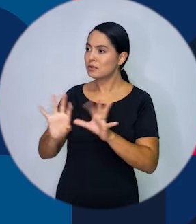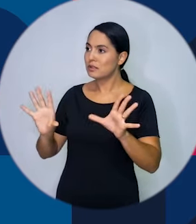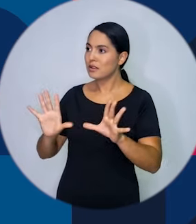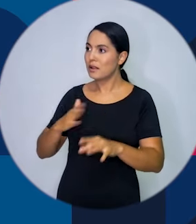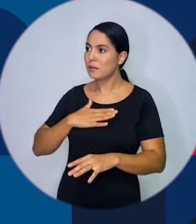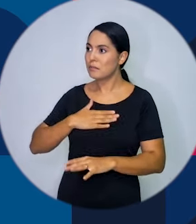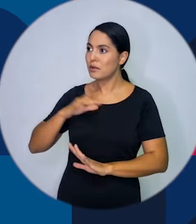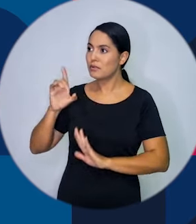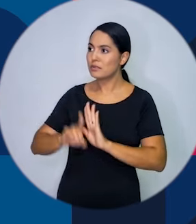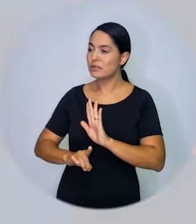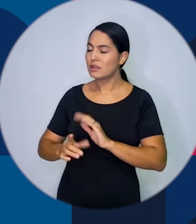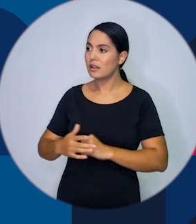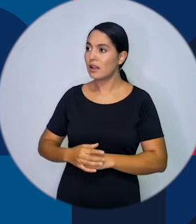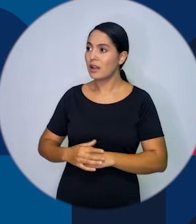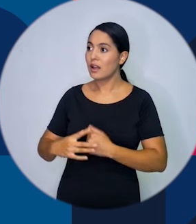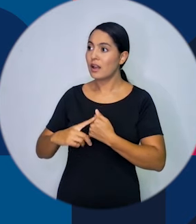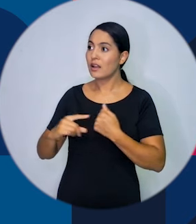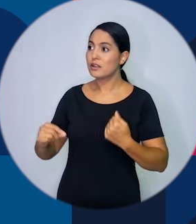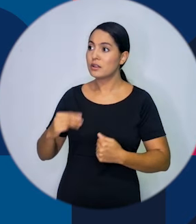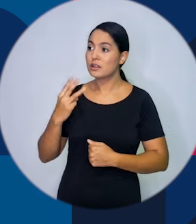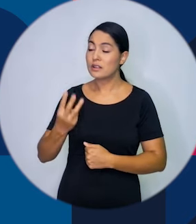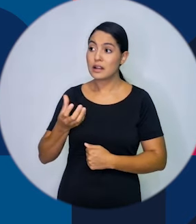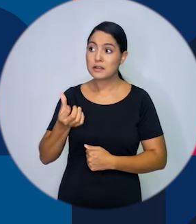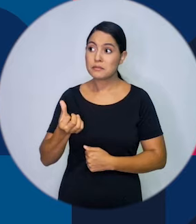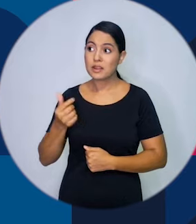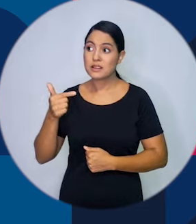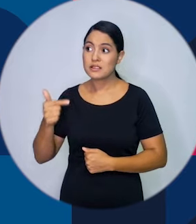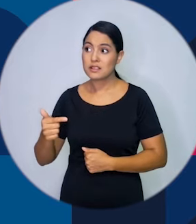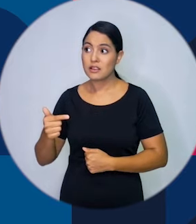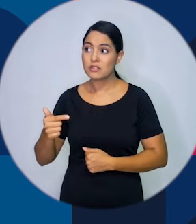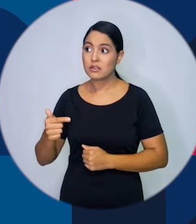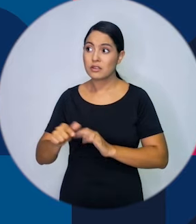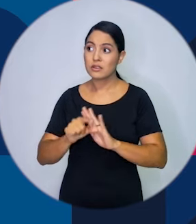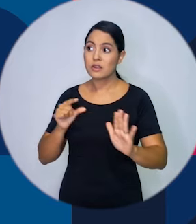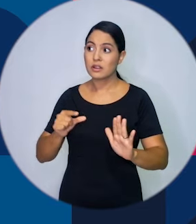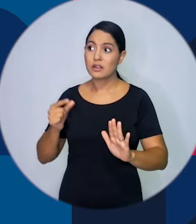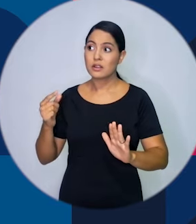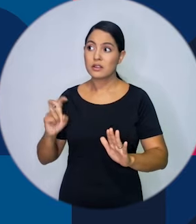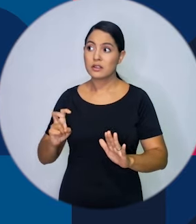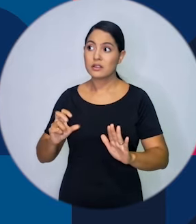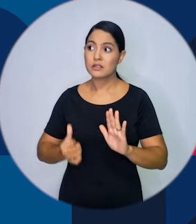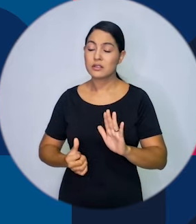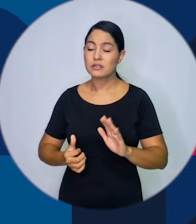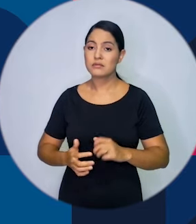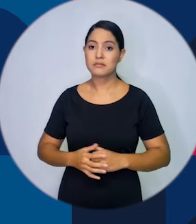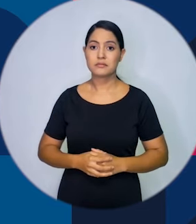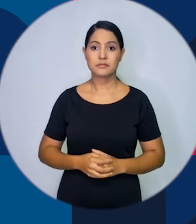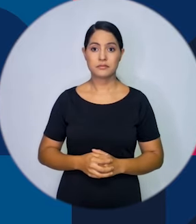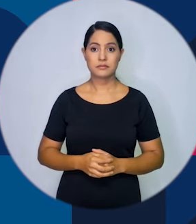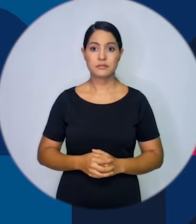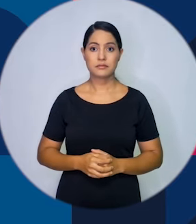É uma prerrogativa do advogado. Artigo 367, parágrafo 56.